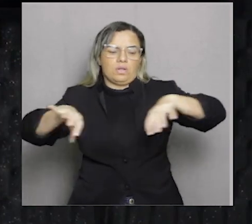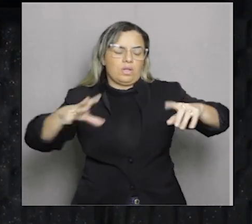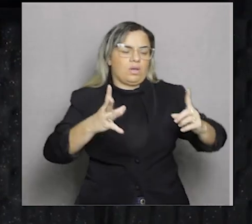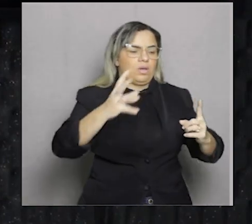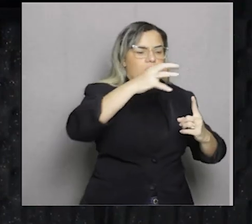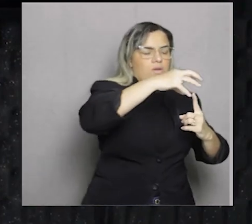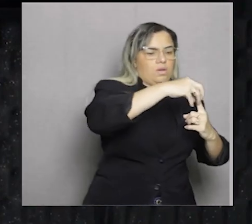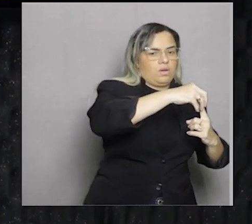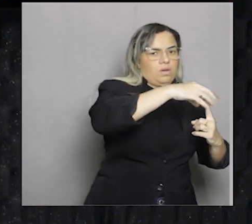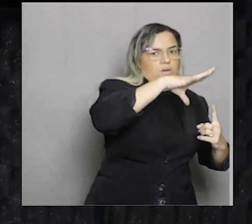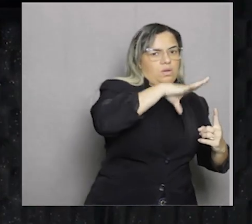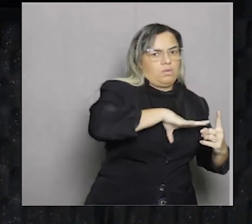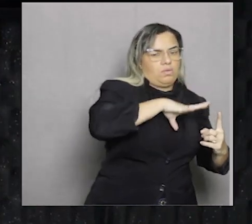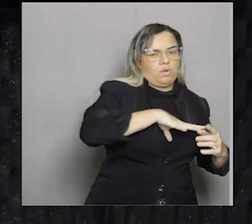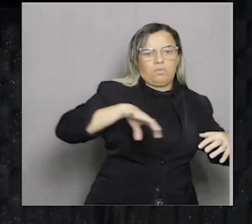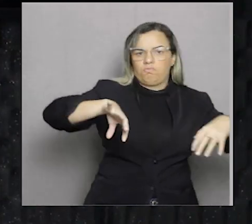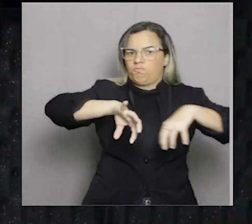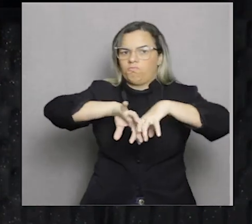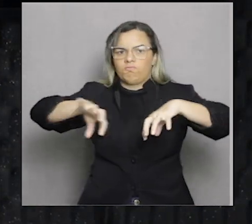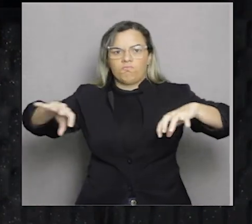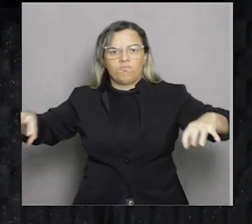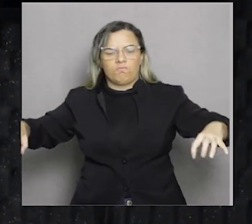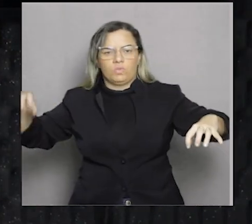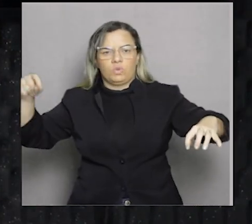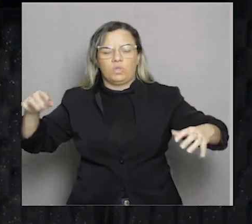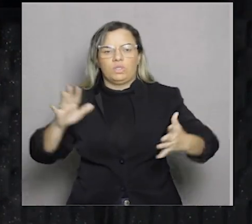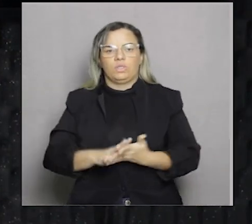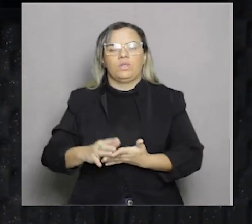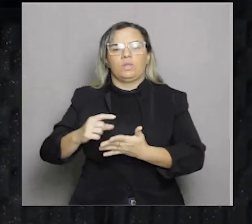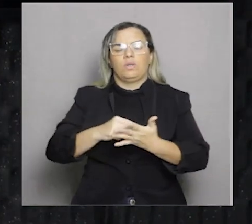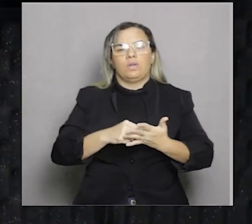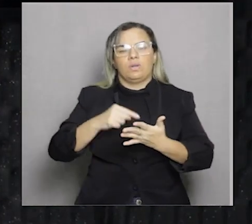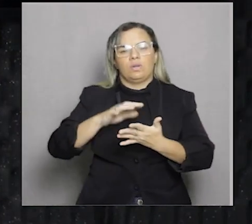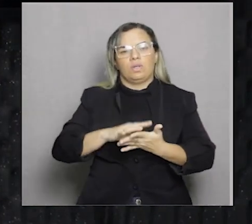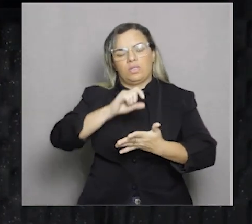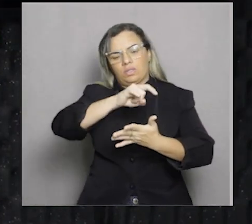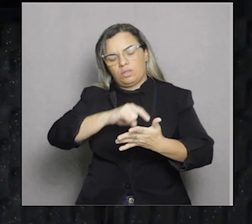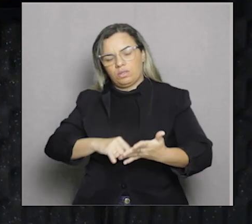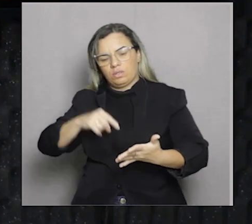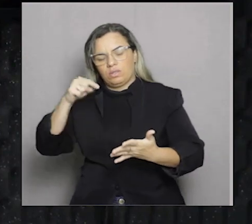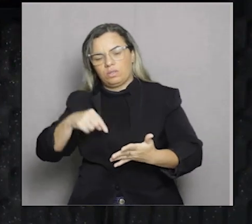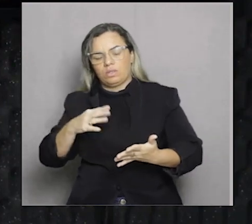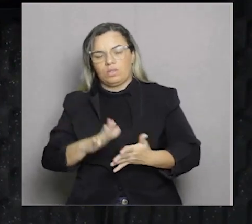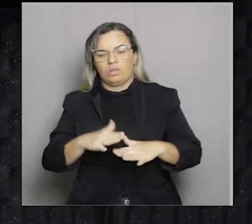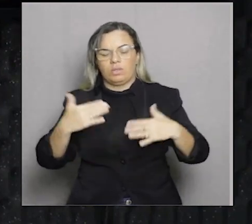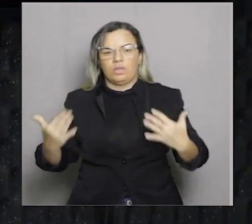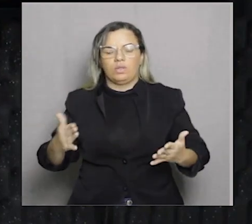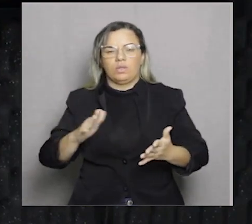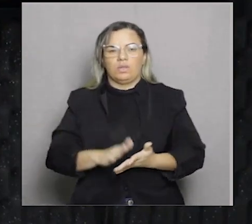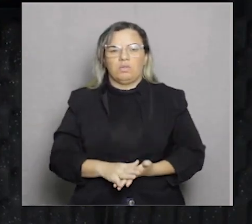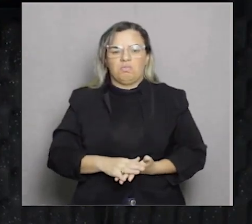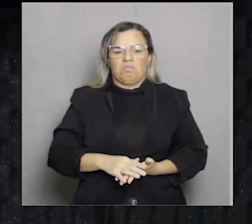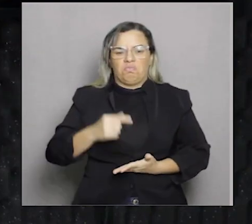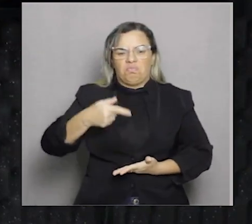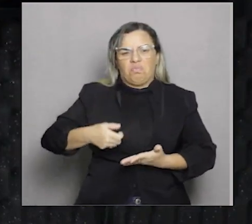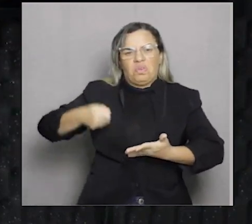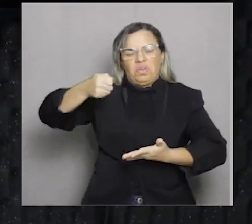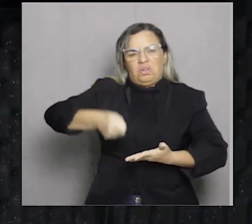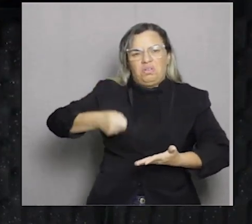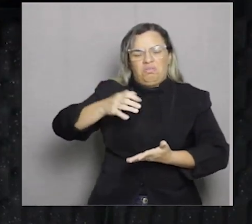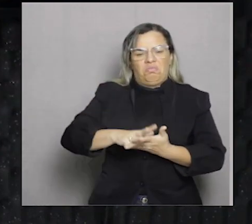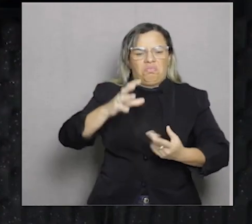da metrópole, romper com o pacto colonial, acabar com os tributos abusivos da